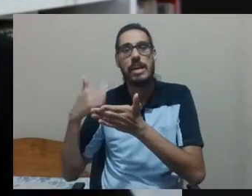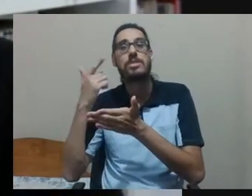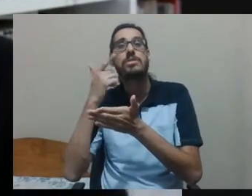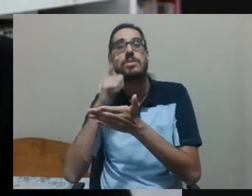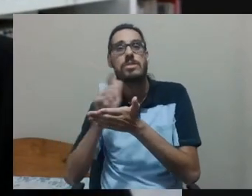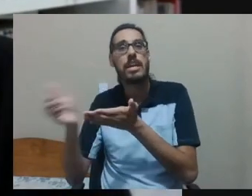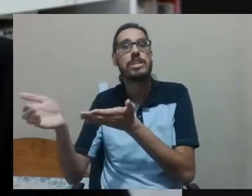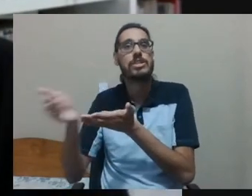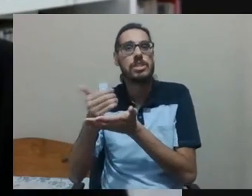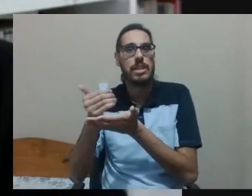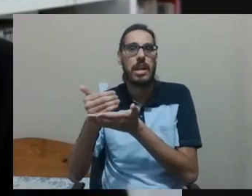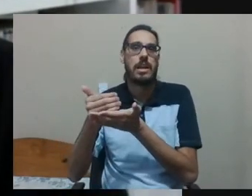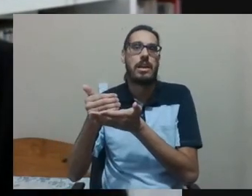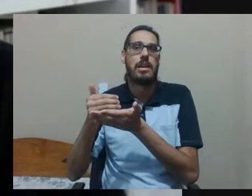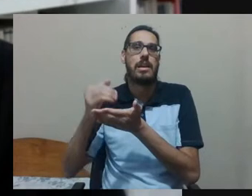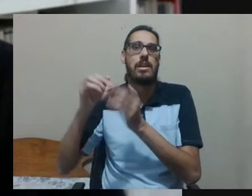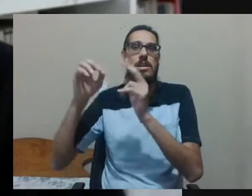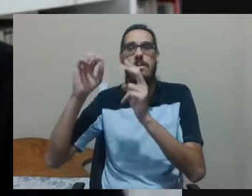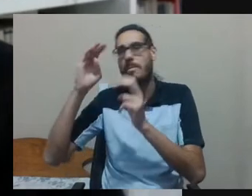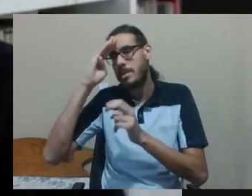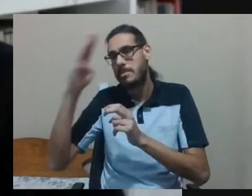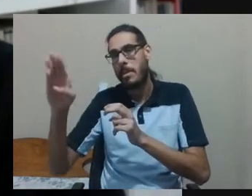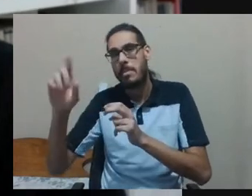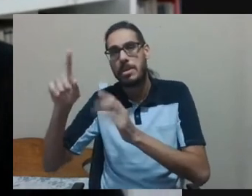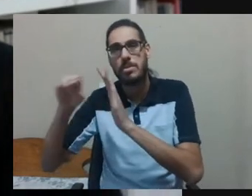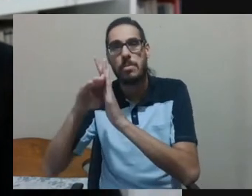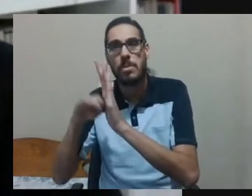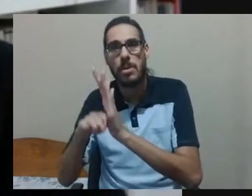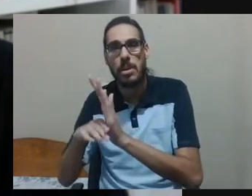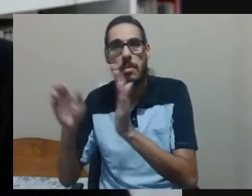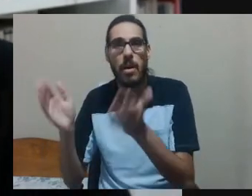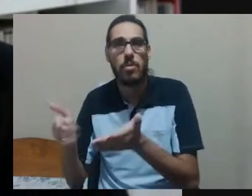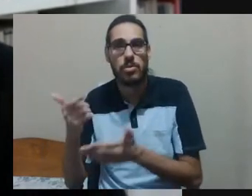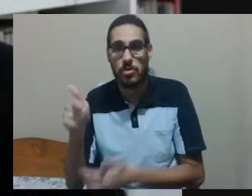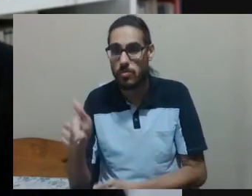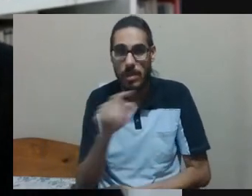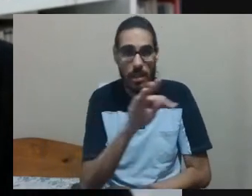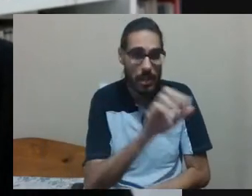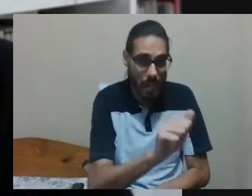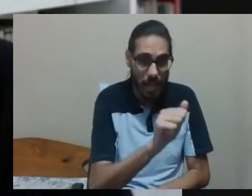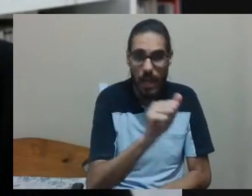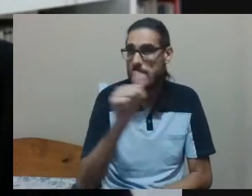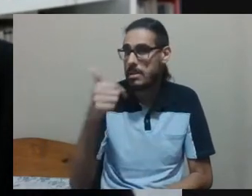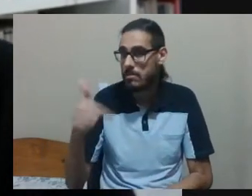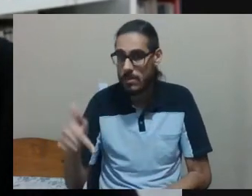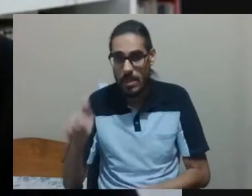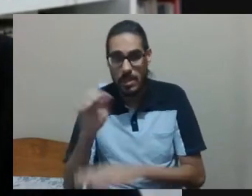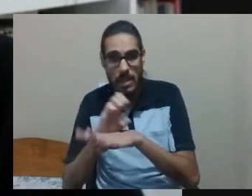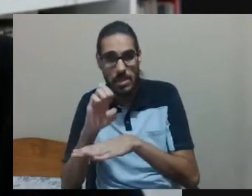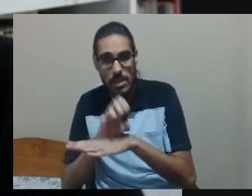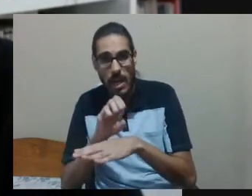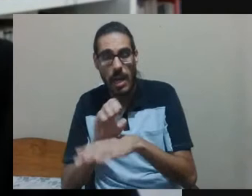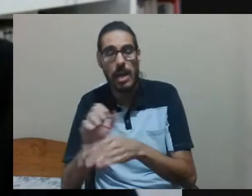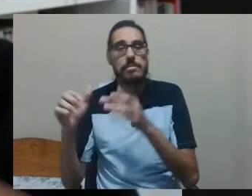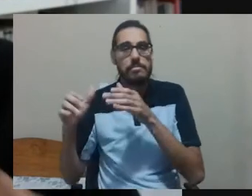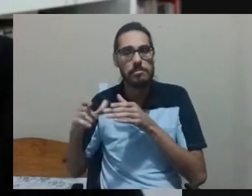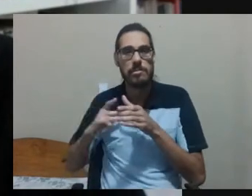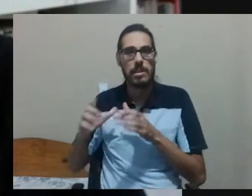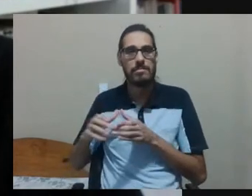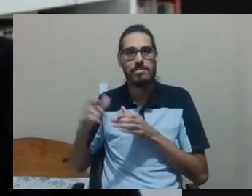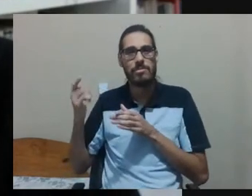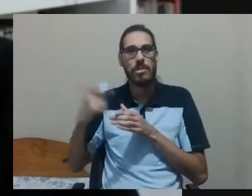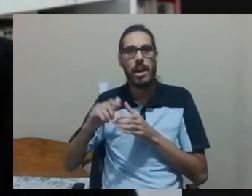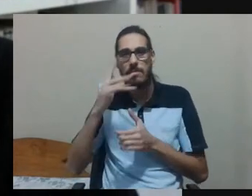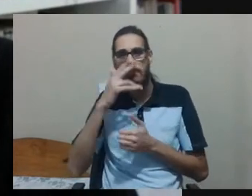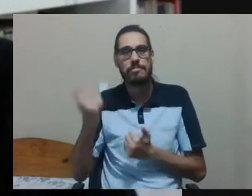das secretarias de programa, sobretudo dos programas que hoje não contam nem com técnicos, nem com estagiários. Além disso, discutiremos